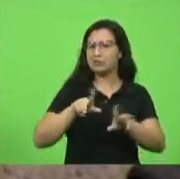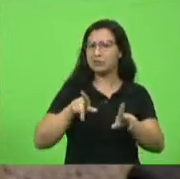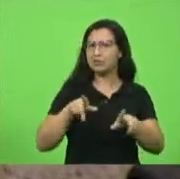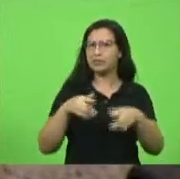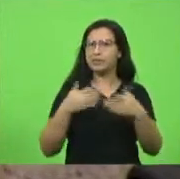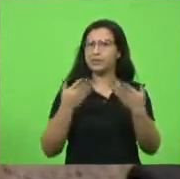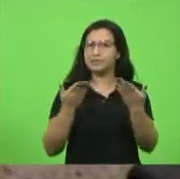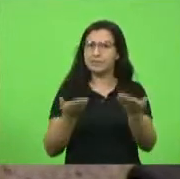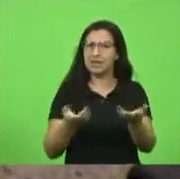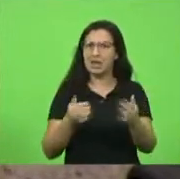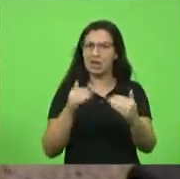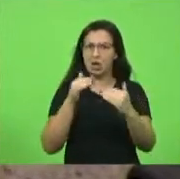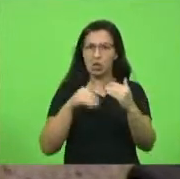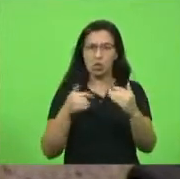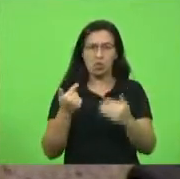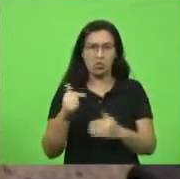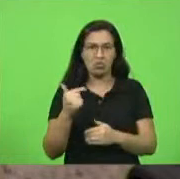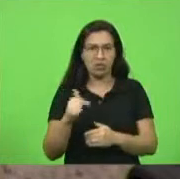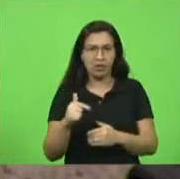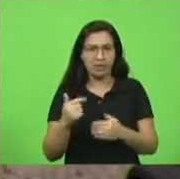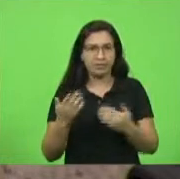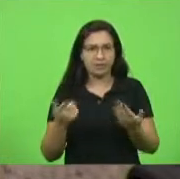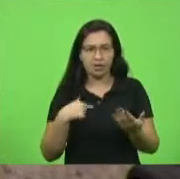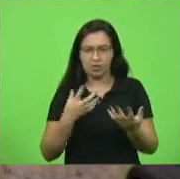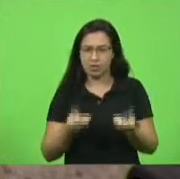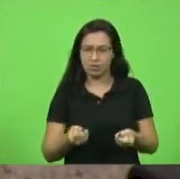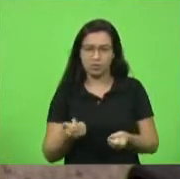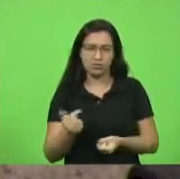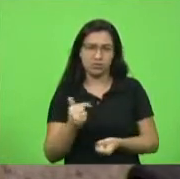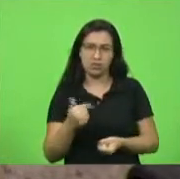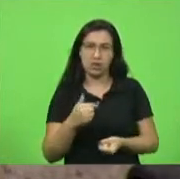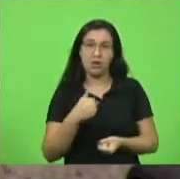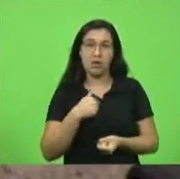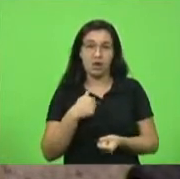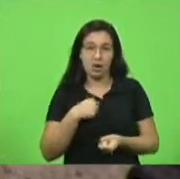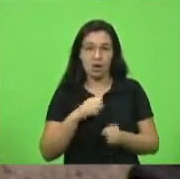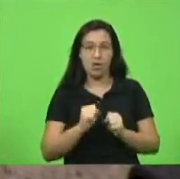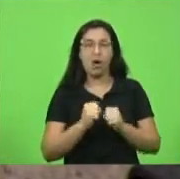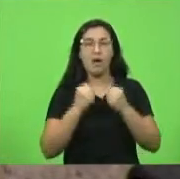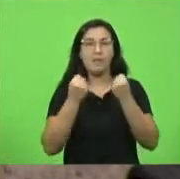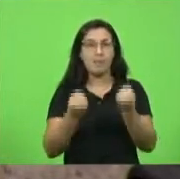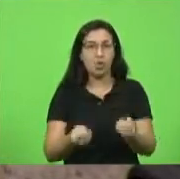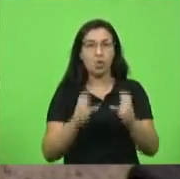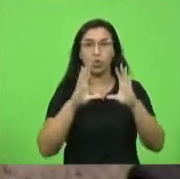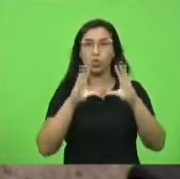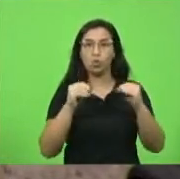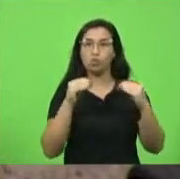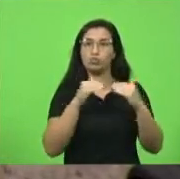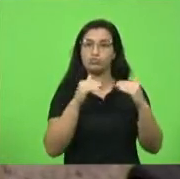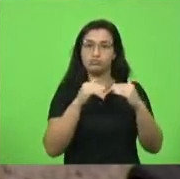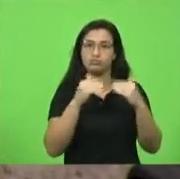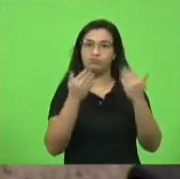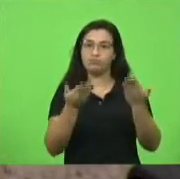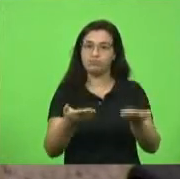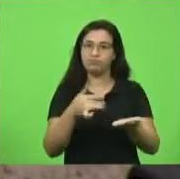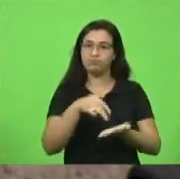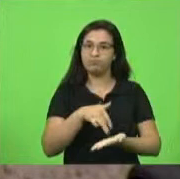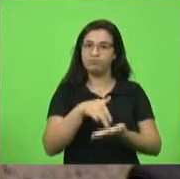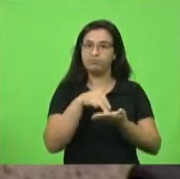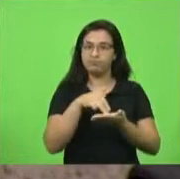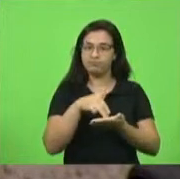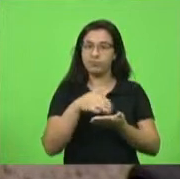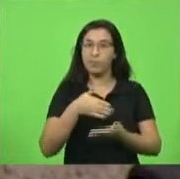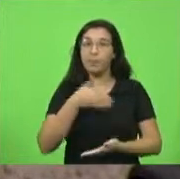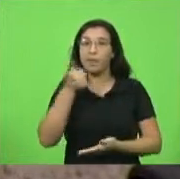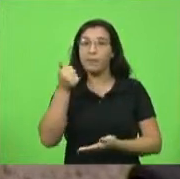desagradável. Eu não posso permitir isso. Por isso, que apoio completamente essa moção. Melhor